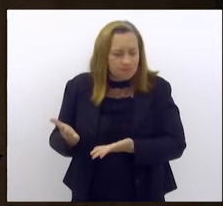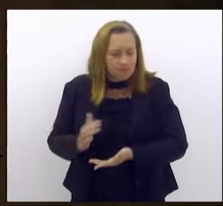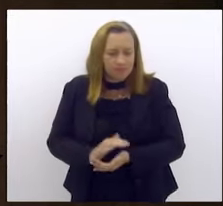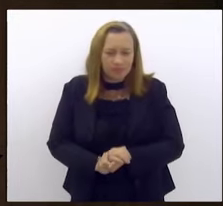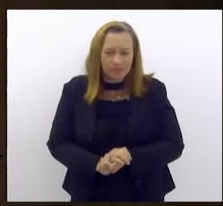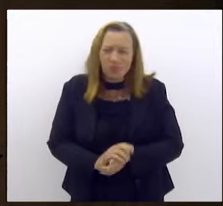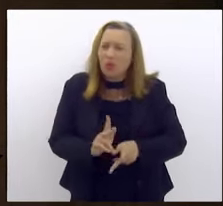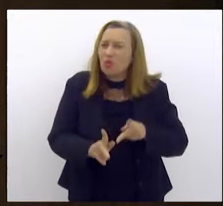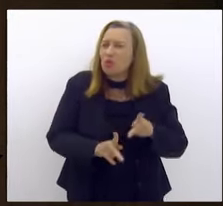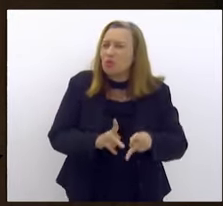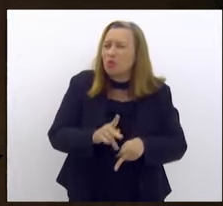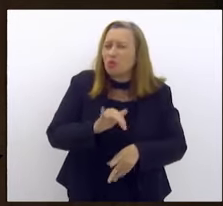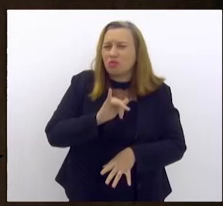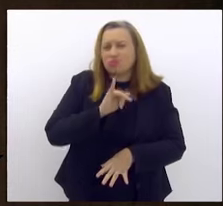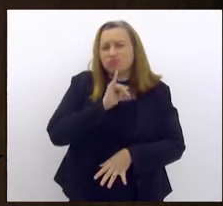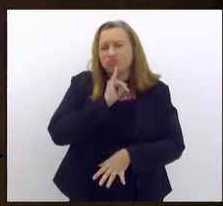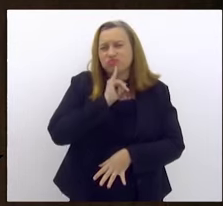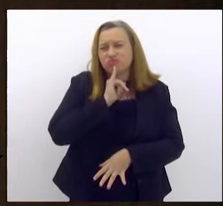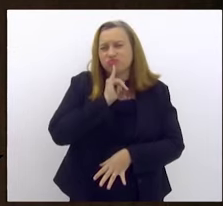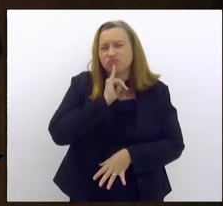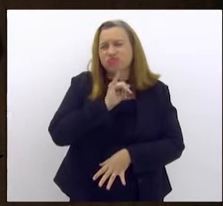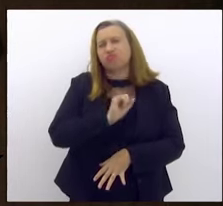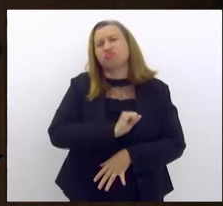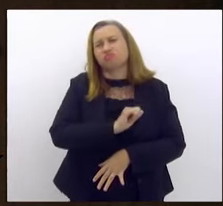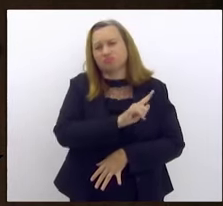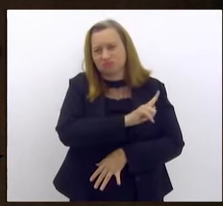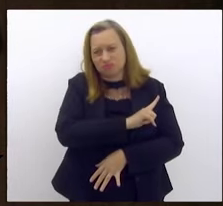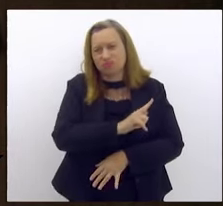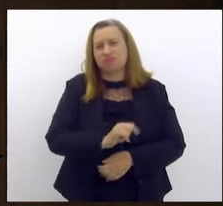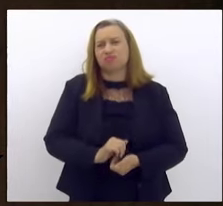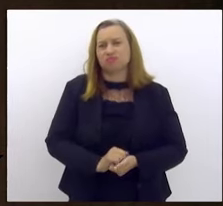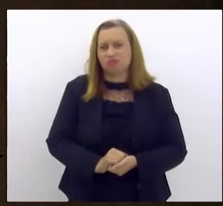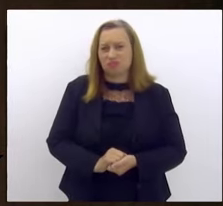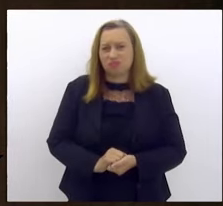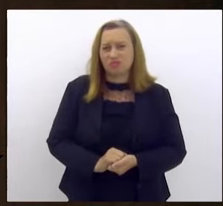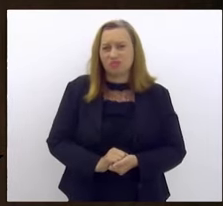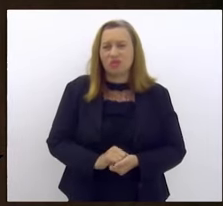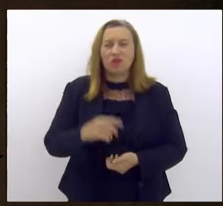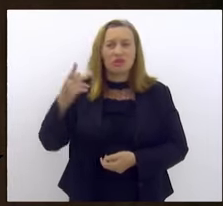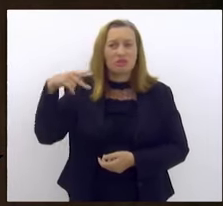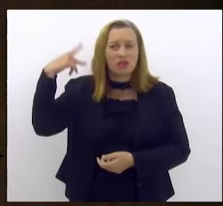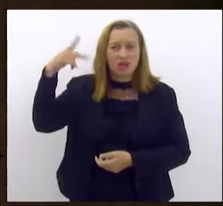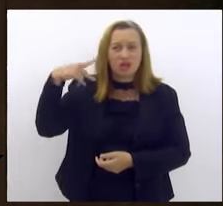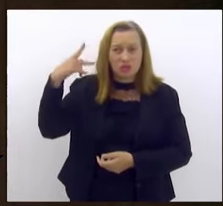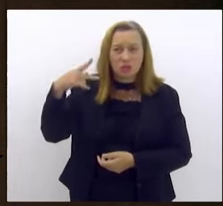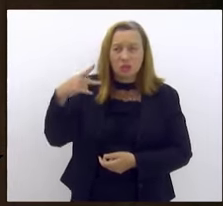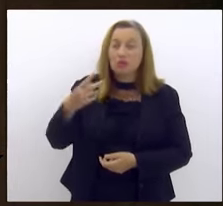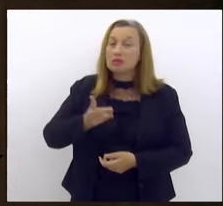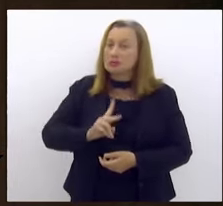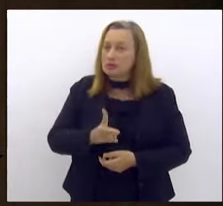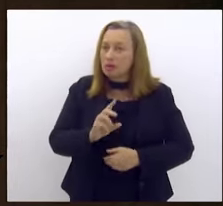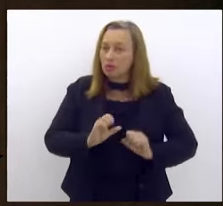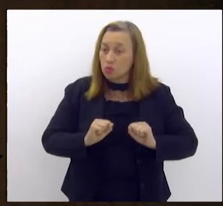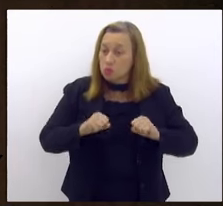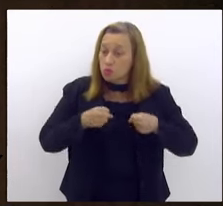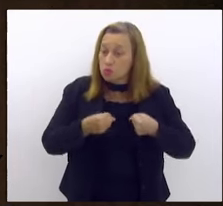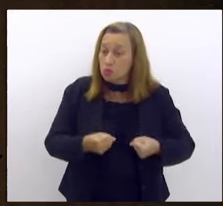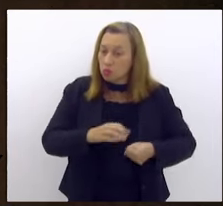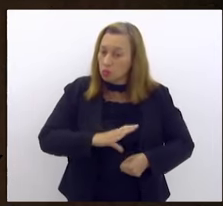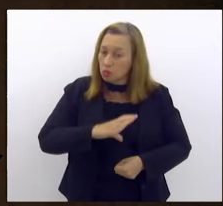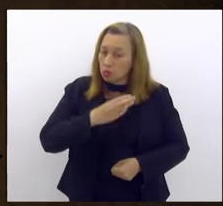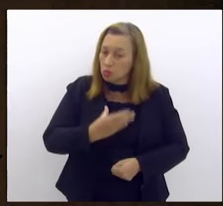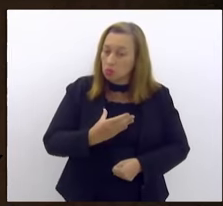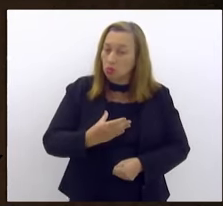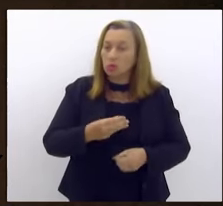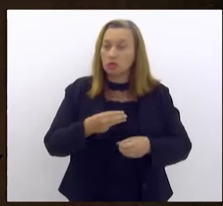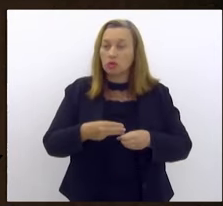a população gonçalense muito triste, muito triste. O vereador Cici Maldonado sempre foi um guerreiro do município de São Gonçalo